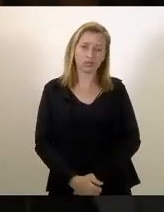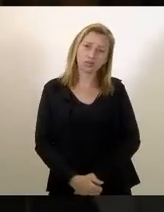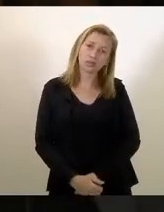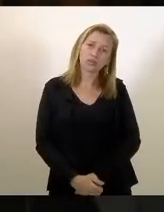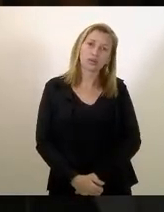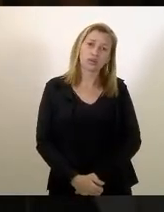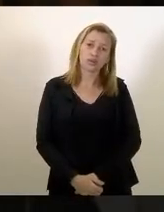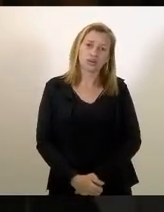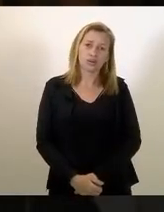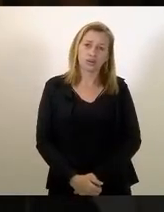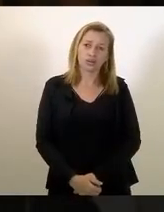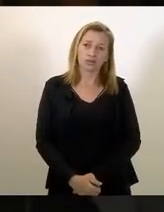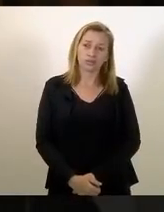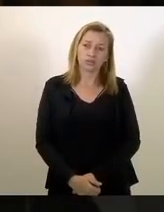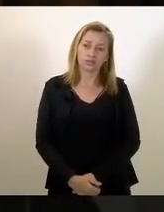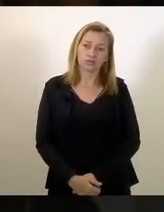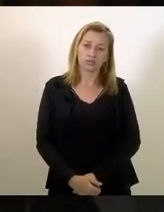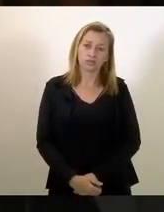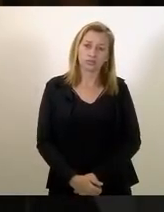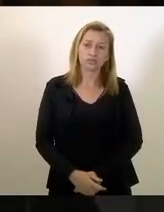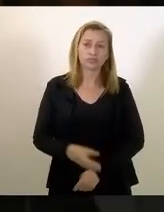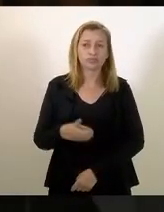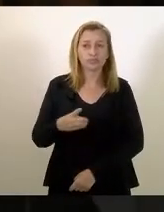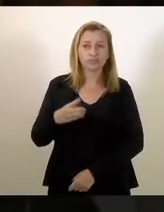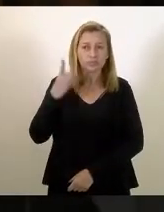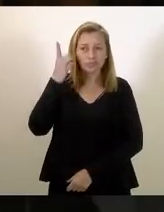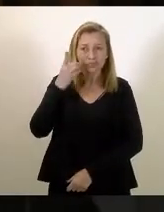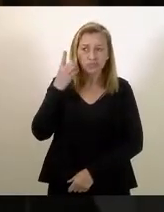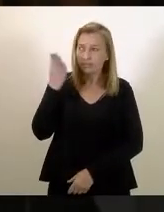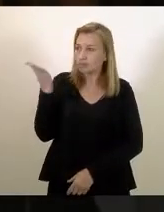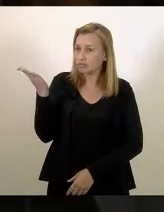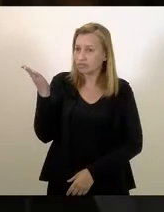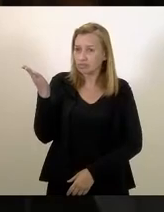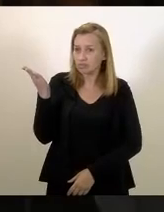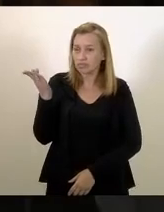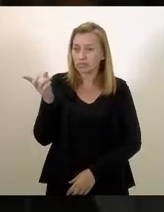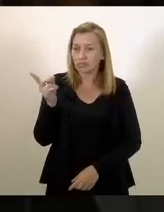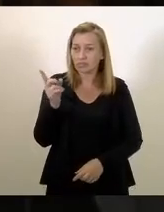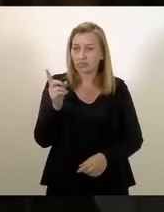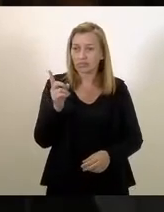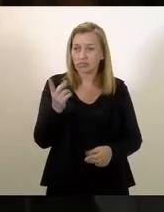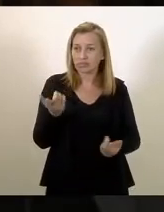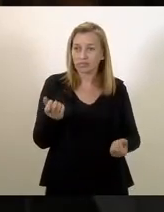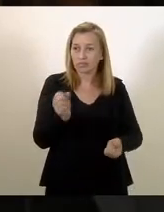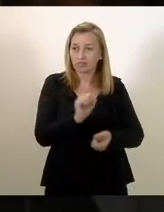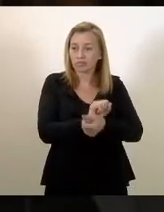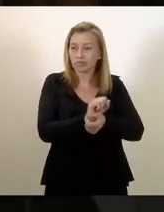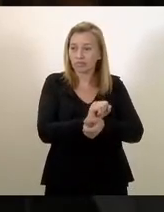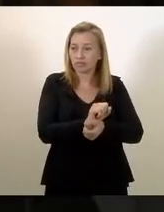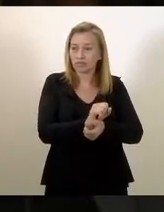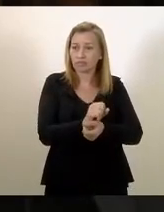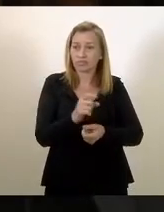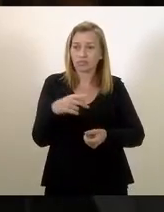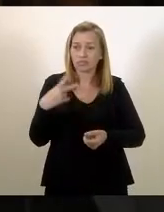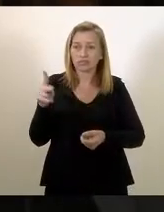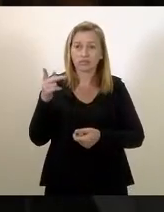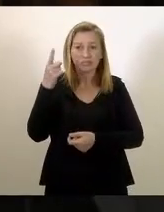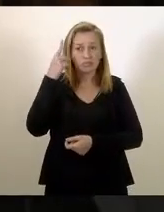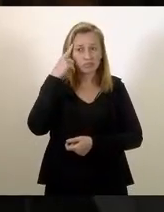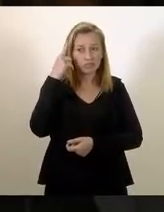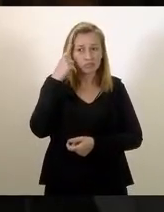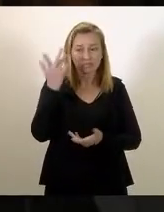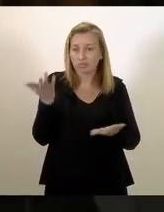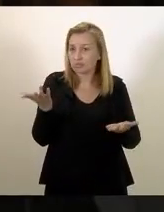vergonha os parlamentares ficam rendidos nas suas pretensões de